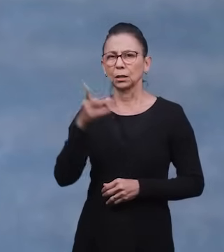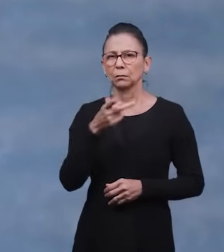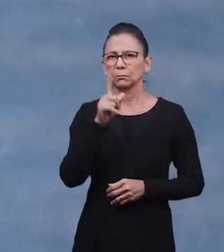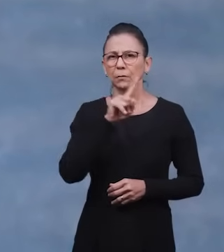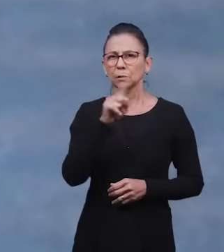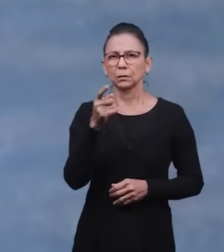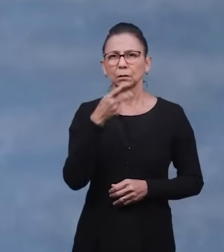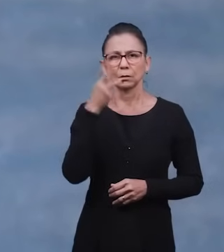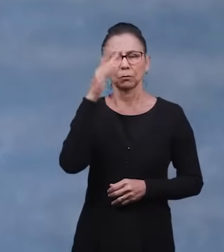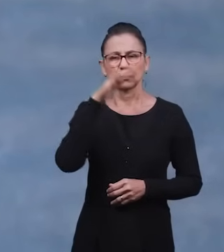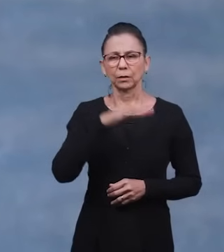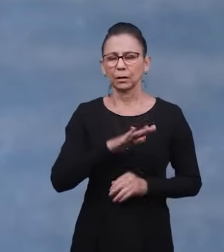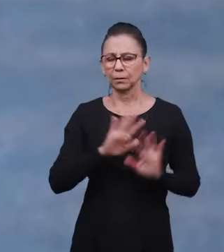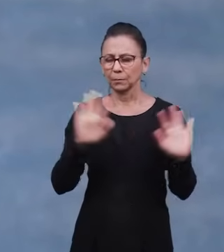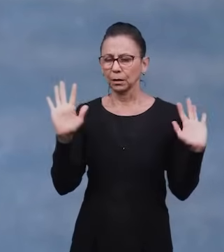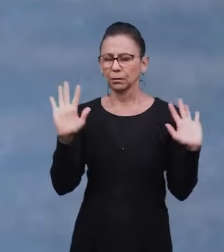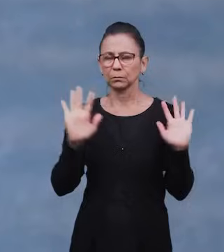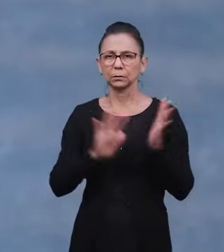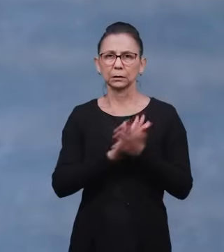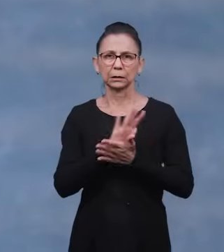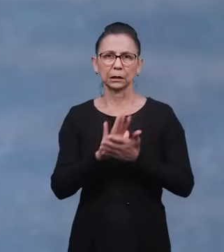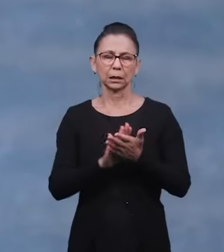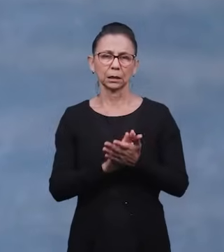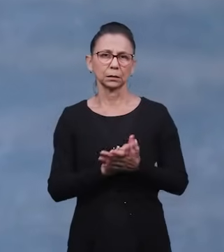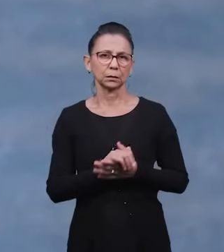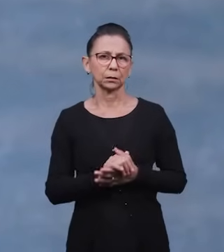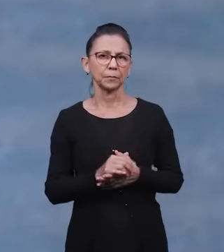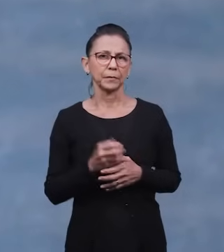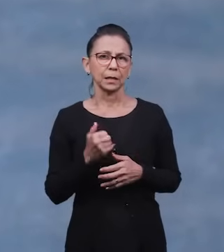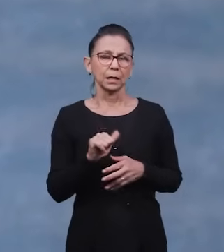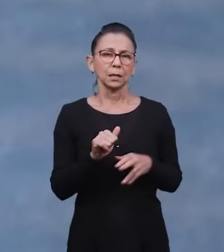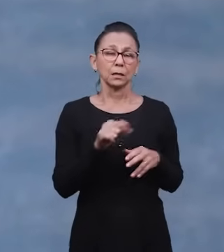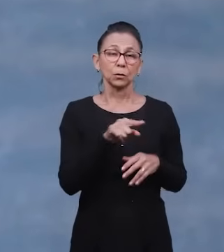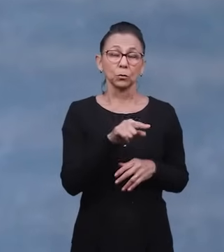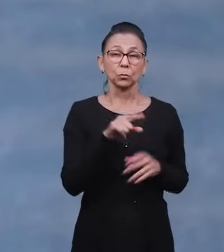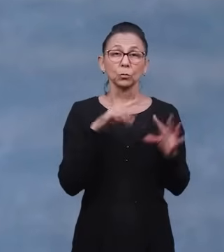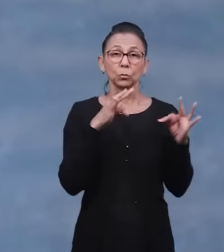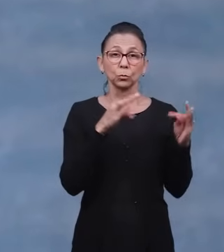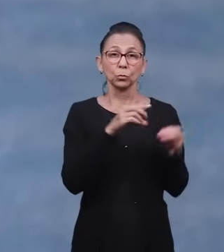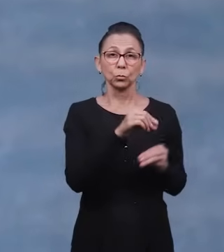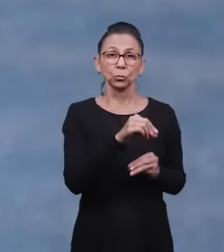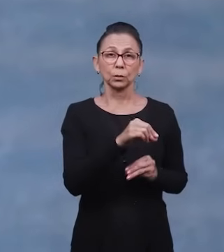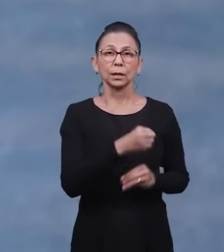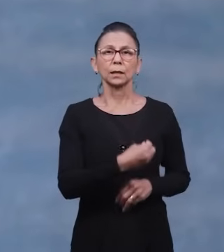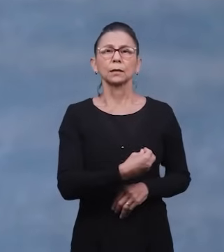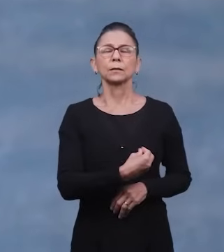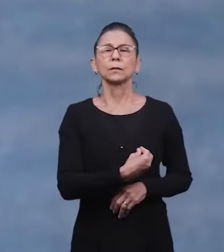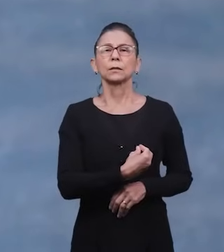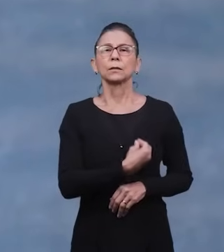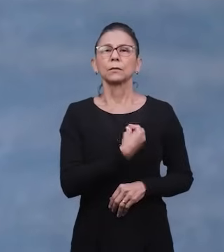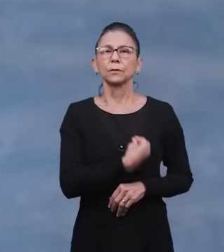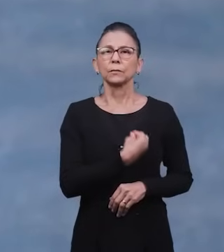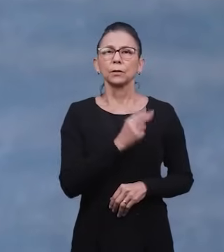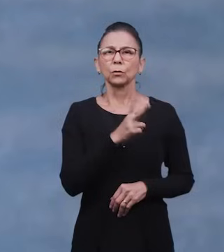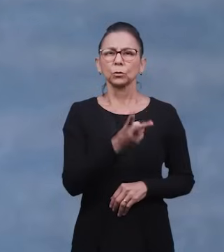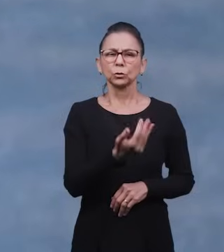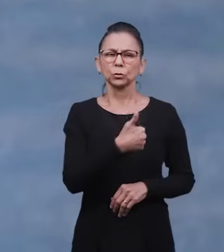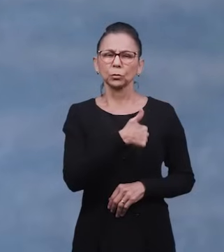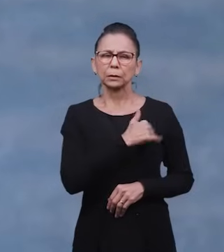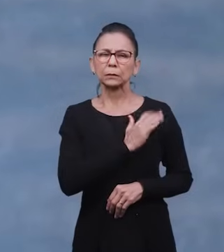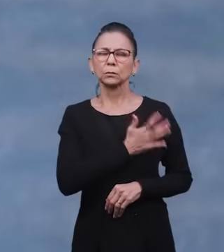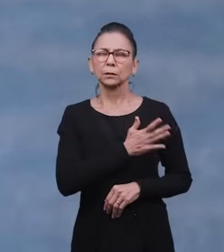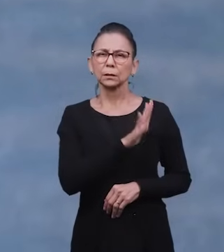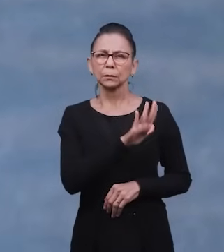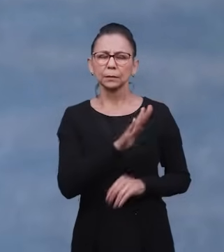Senhor, crê em tudo aquilo que ele pregou e viveu, pregou, não sei se vamos dizer que não tenha pregado, mas tudo que ele viveu, ele continua no